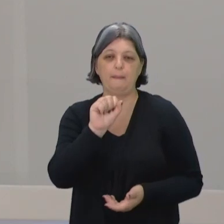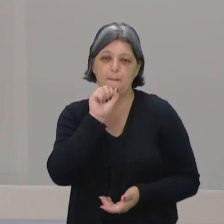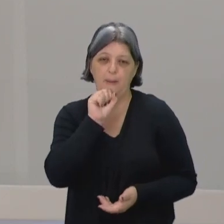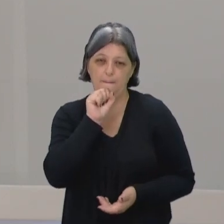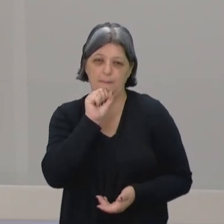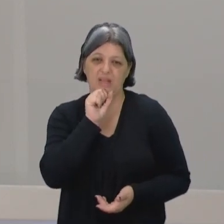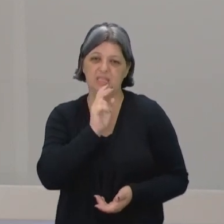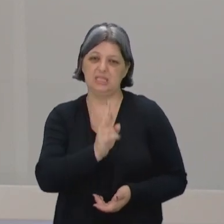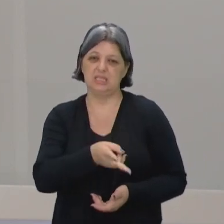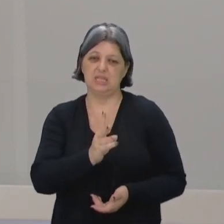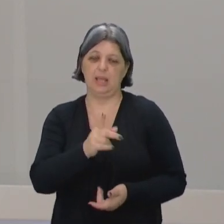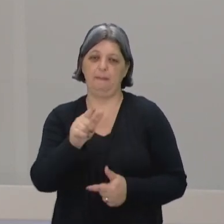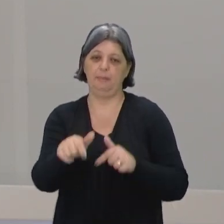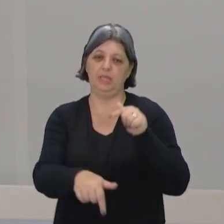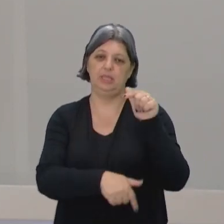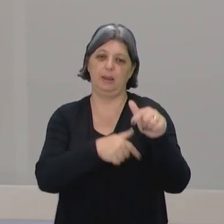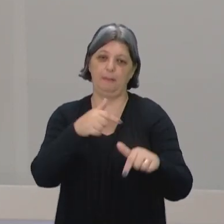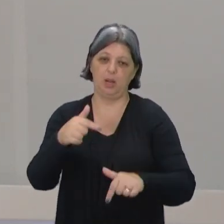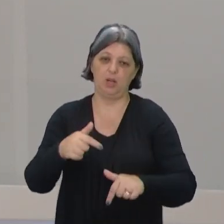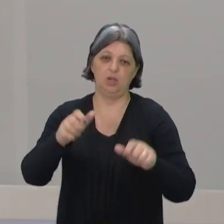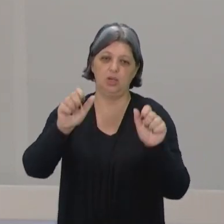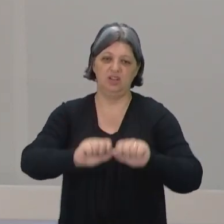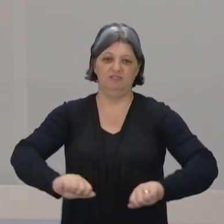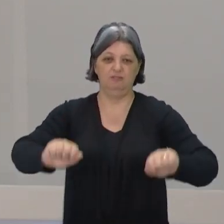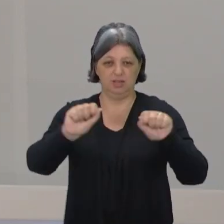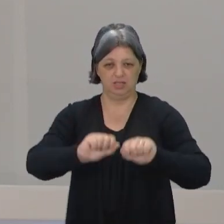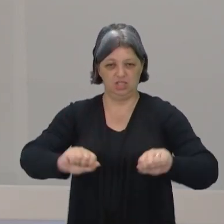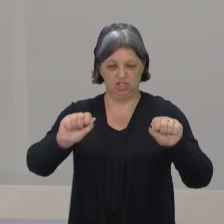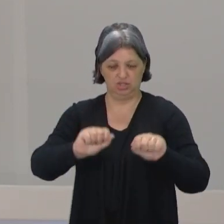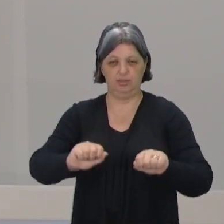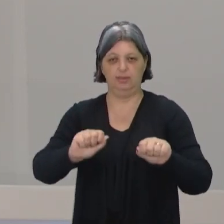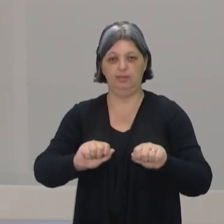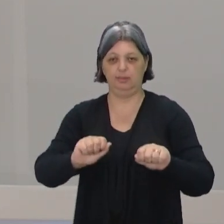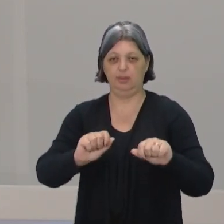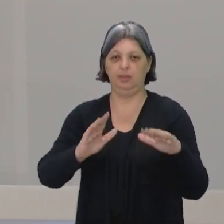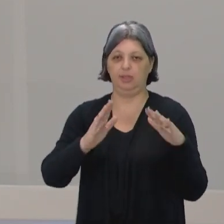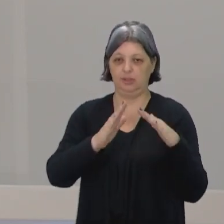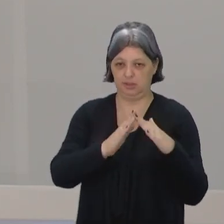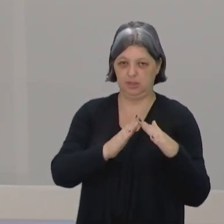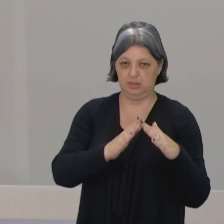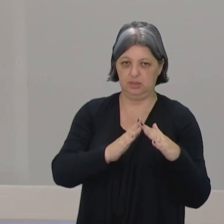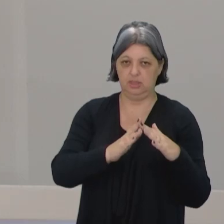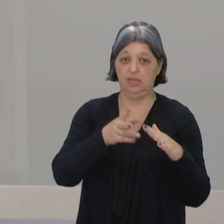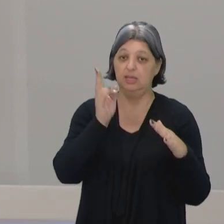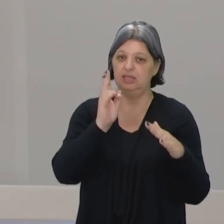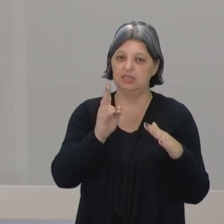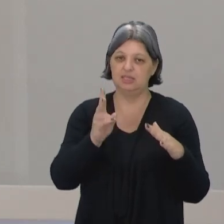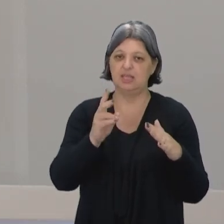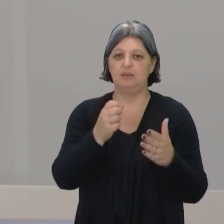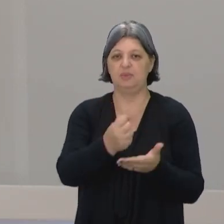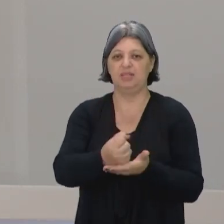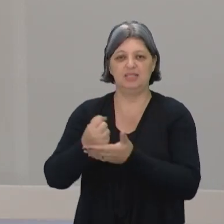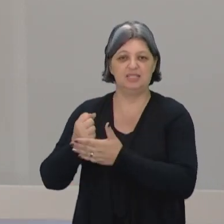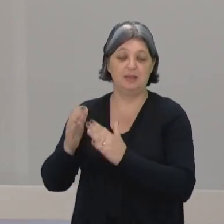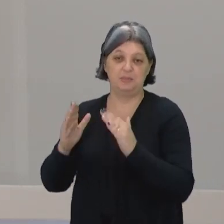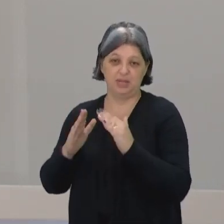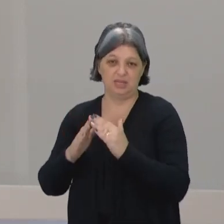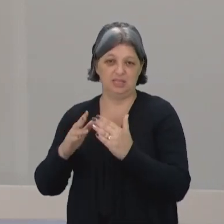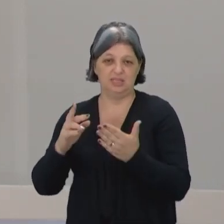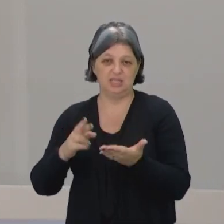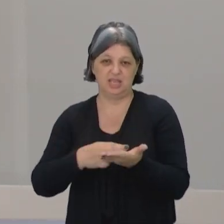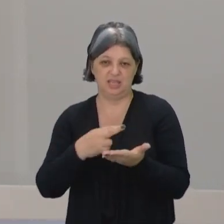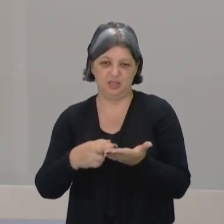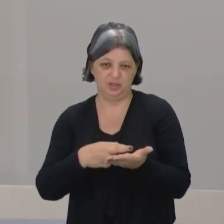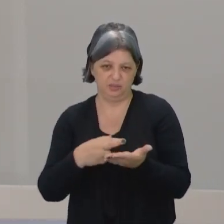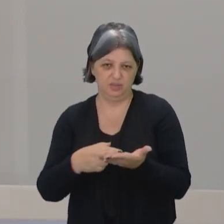foi diarista, né? Então, ela trazia das casas das famílias que ela trabalhava pra gente as revistas, né? Sim. Então,